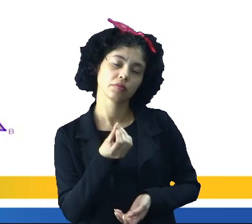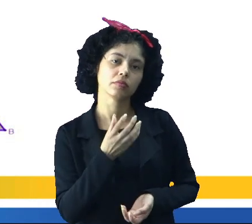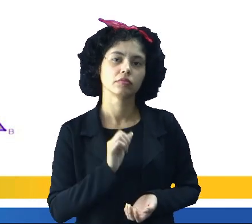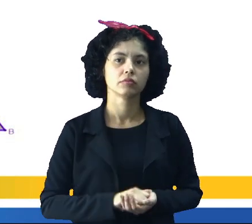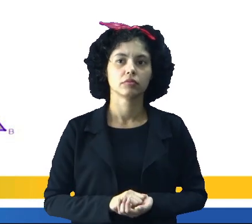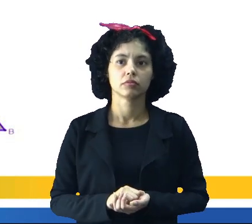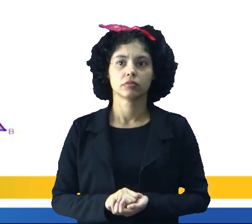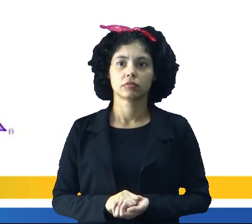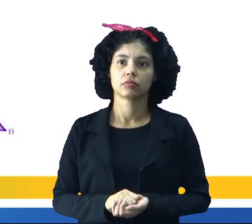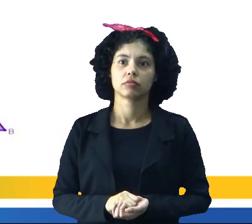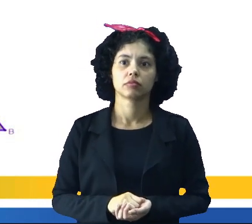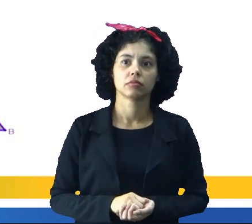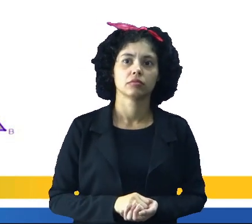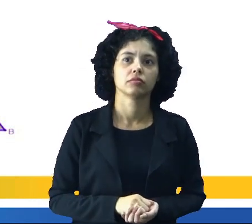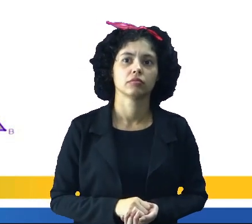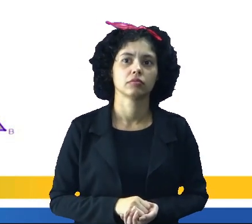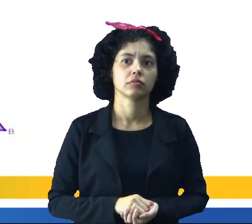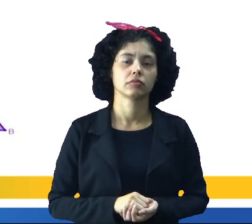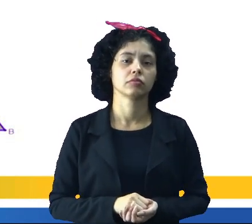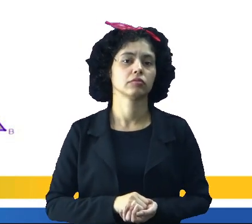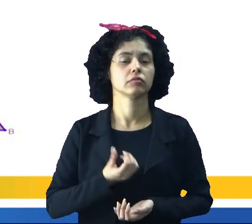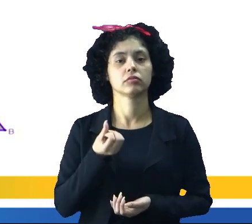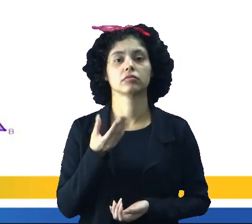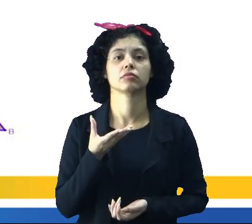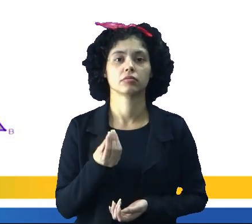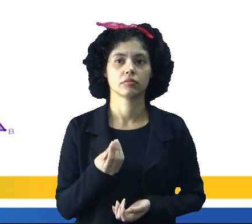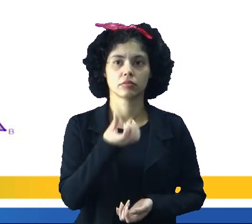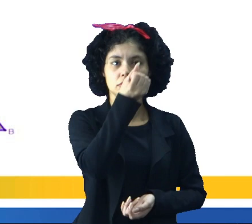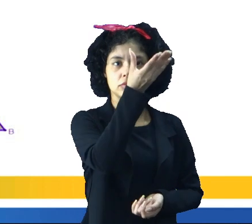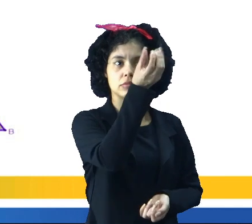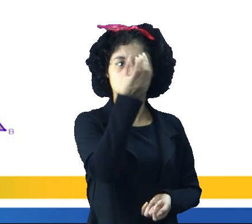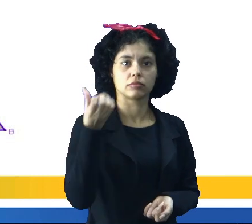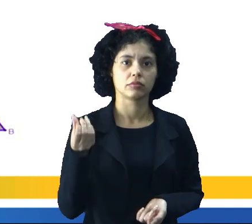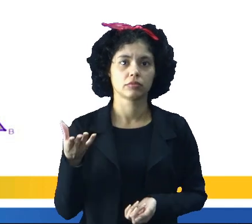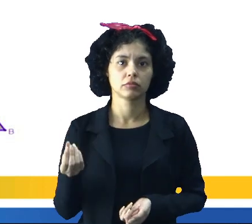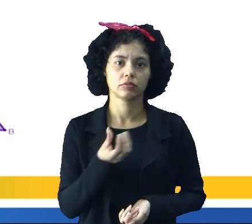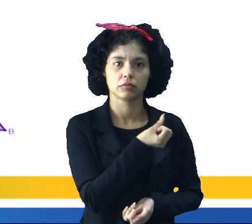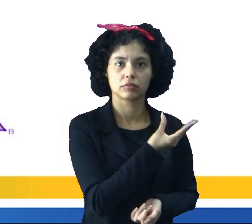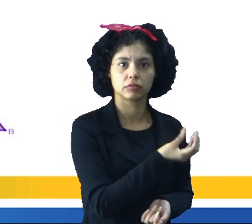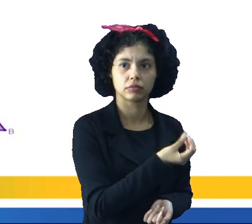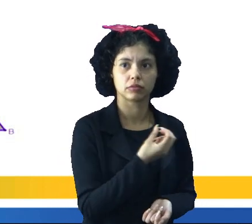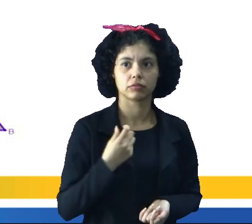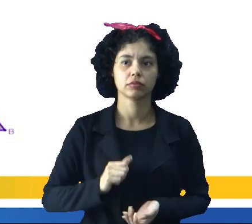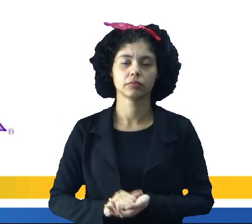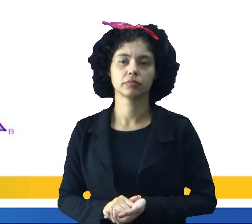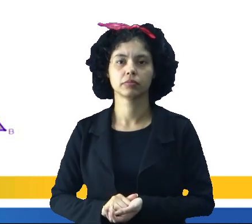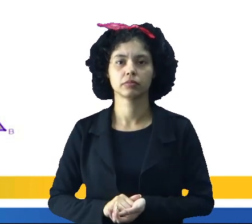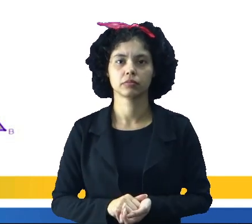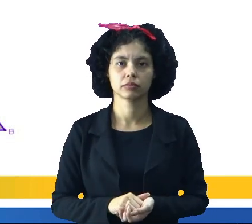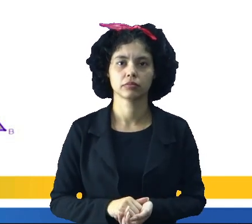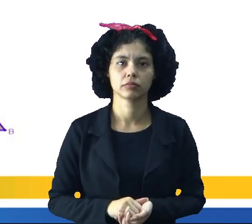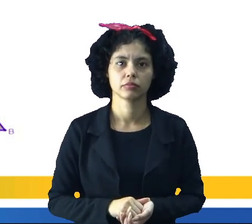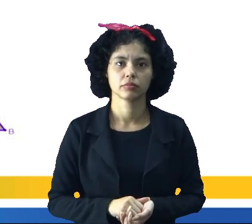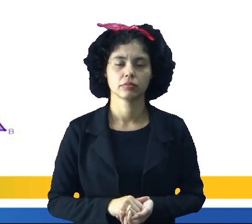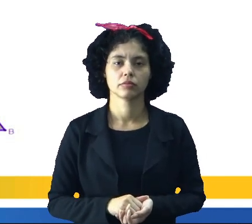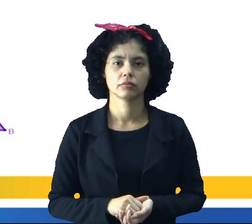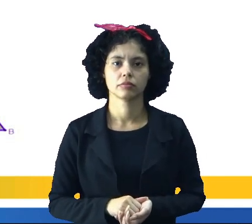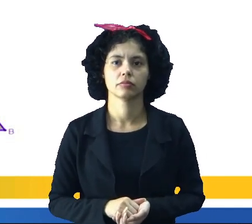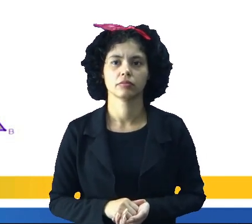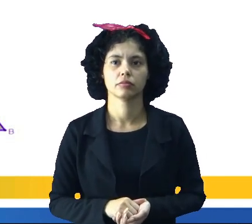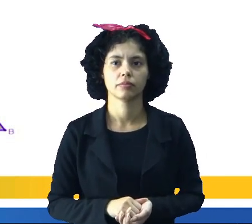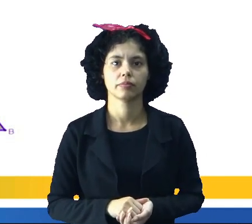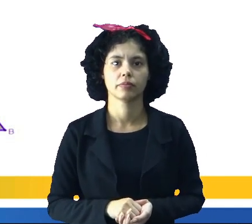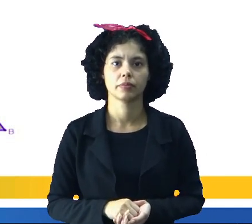60, e lá em cima o gama igual a 60. Ou seja, aquele yzinho lá em cima, que vocês estão observando, 60